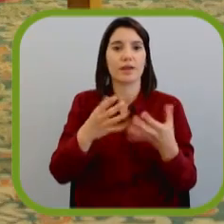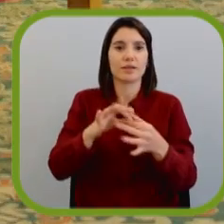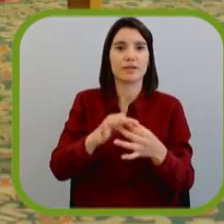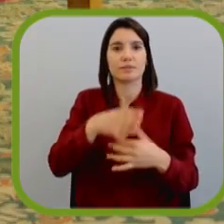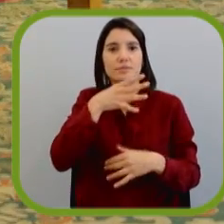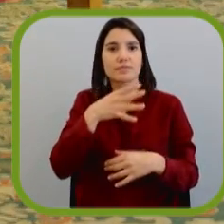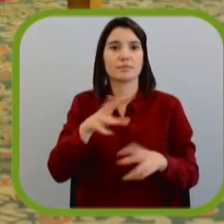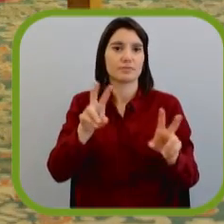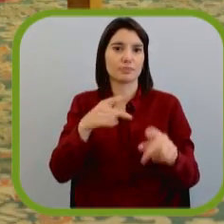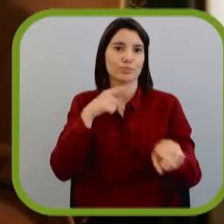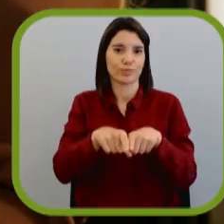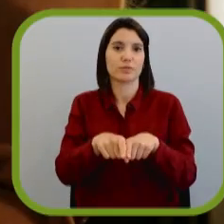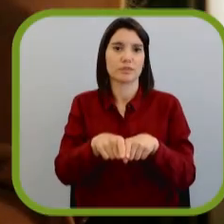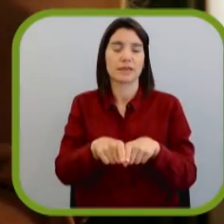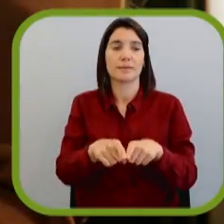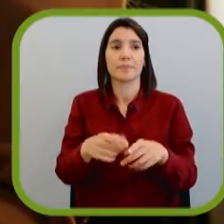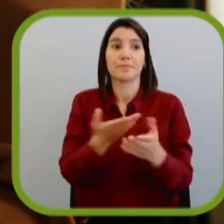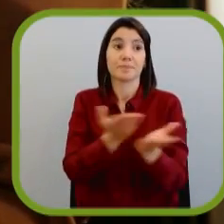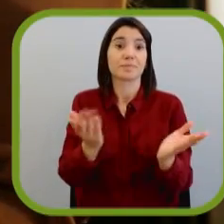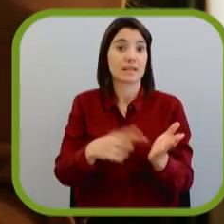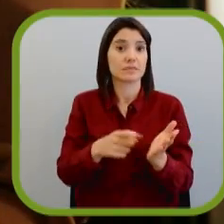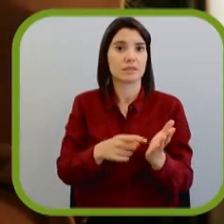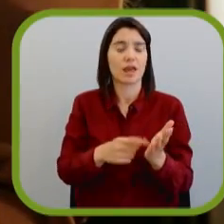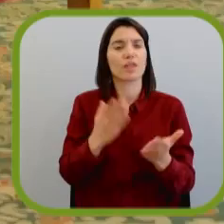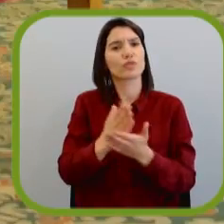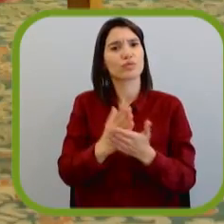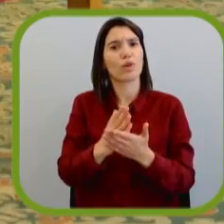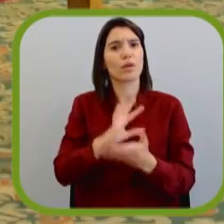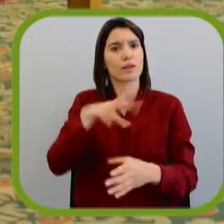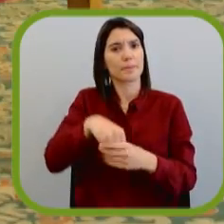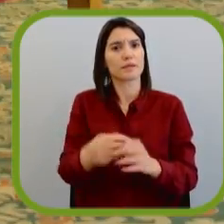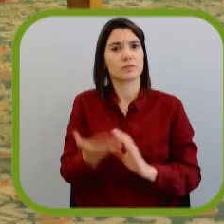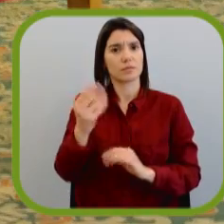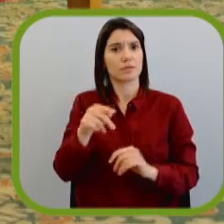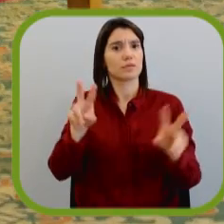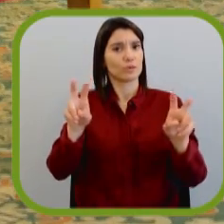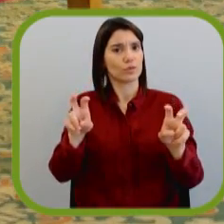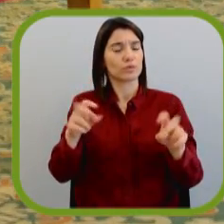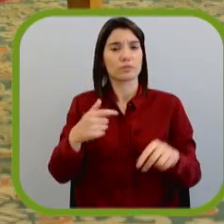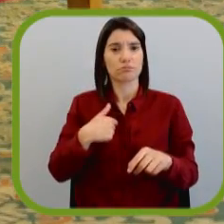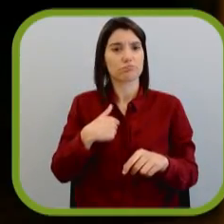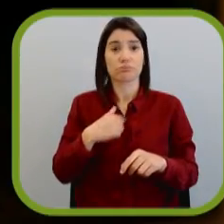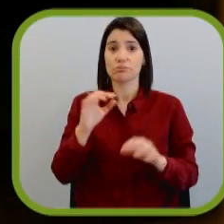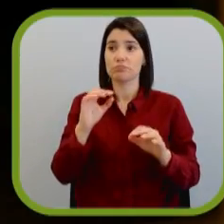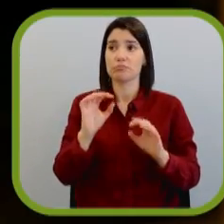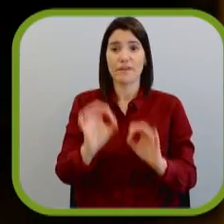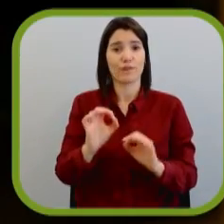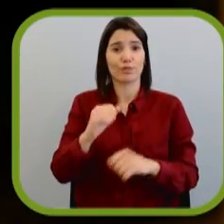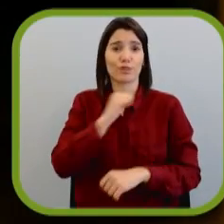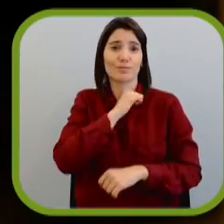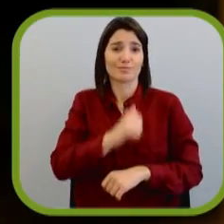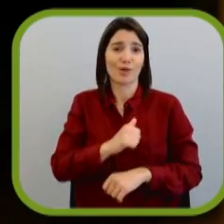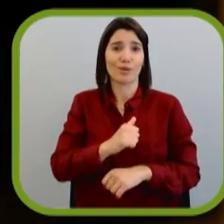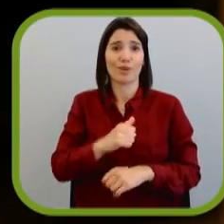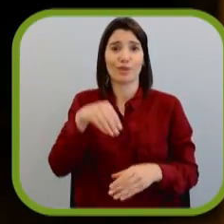falar sobre este assunto. Olhando para esta necessidade, na minha opinião, de ter a escola mais envolvida nestes assuntos, eu sou totalmente a